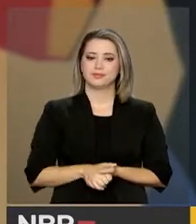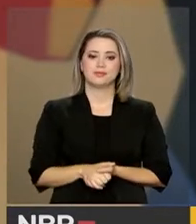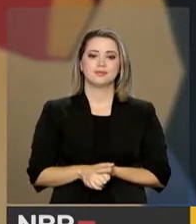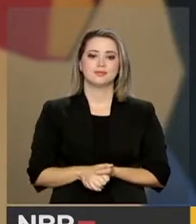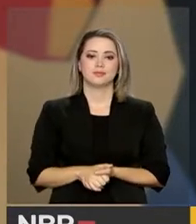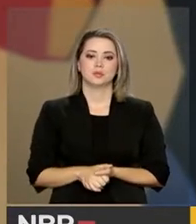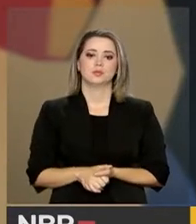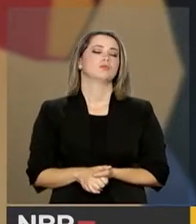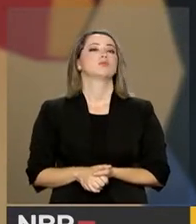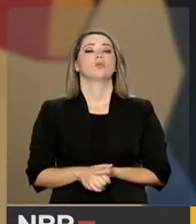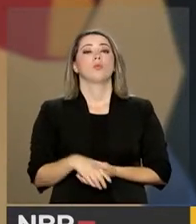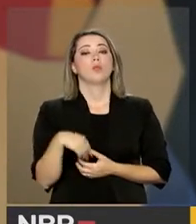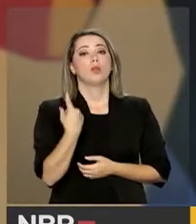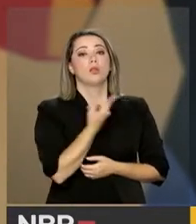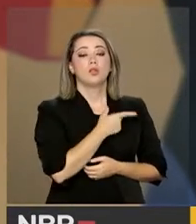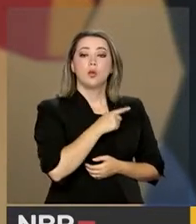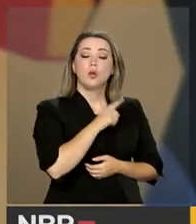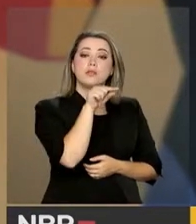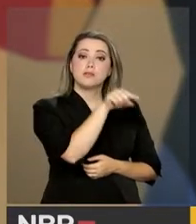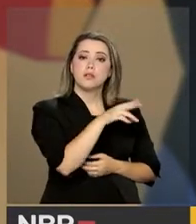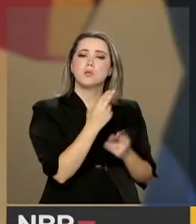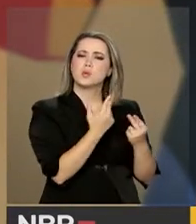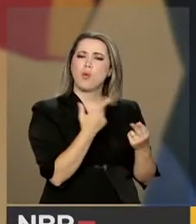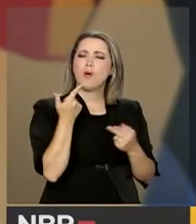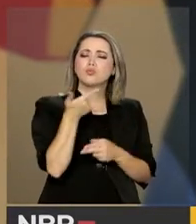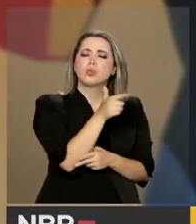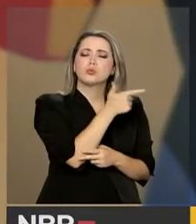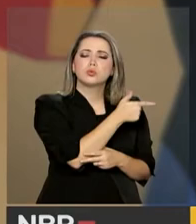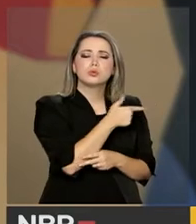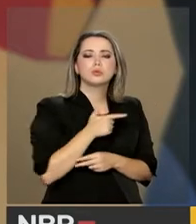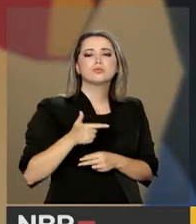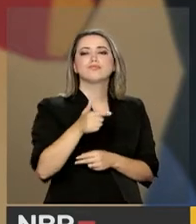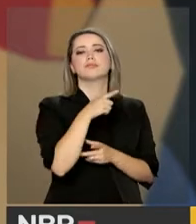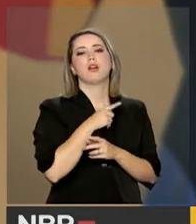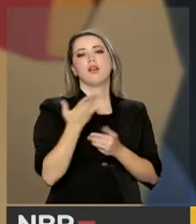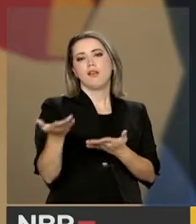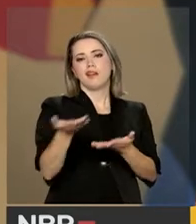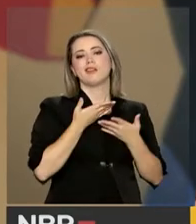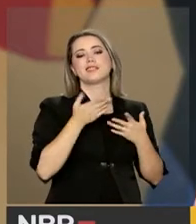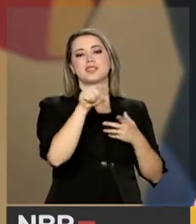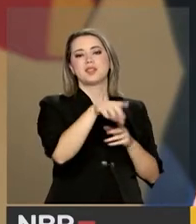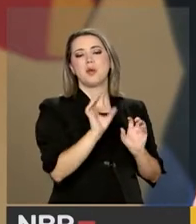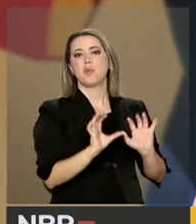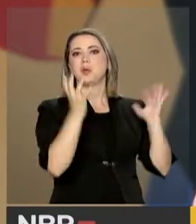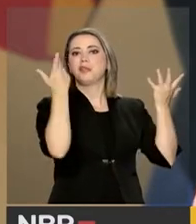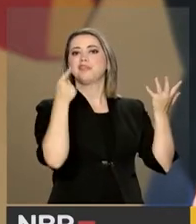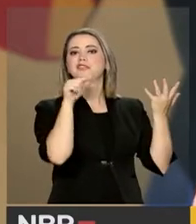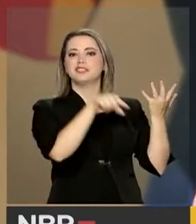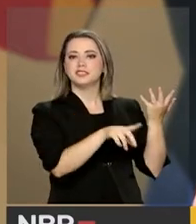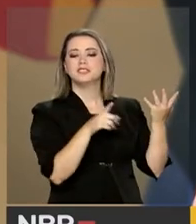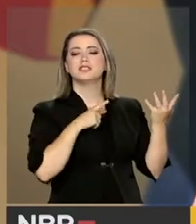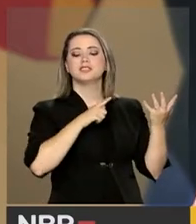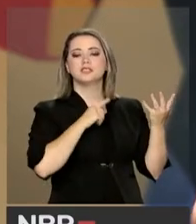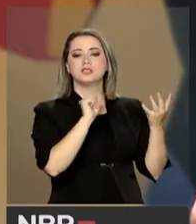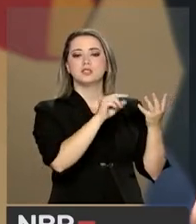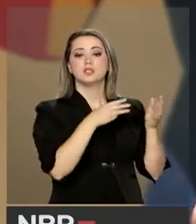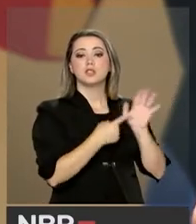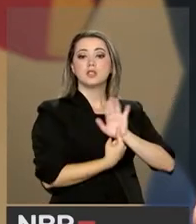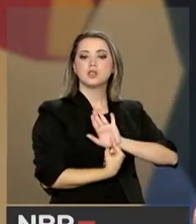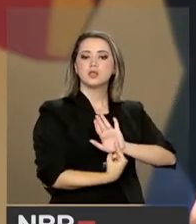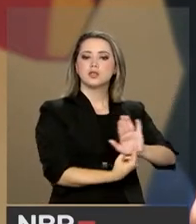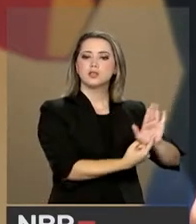muitos museus com esse tipo, com esse perfil, museus que recebem tanto eventos e tem